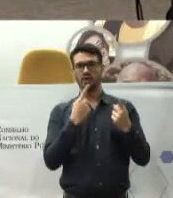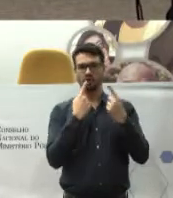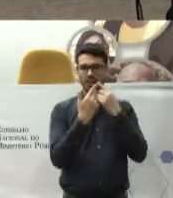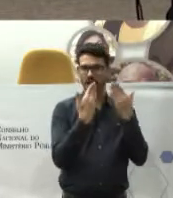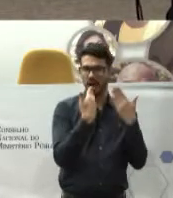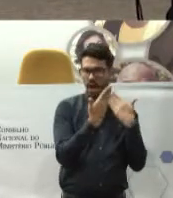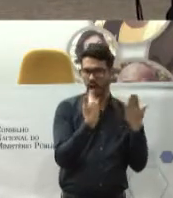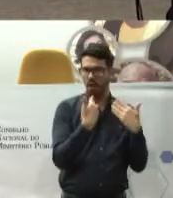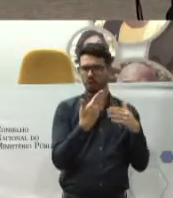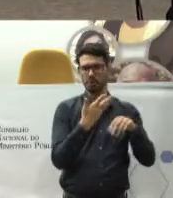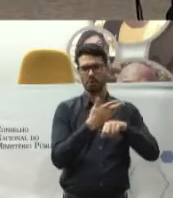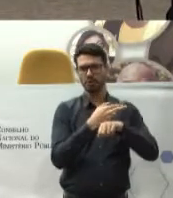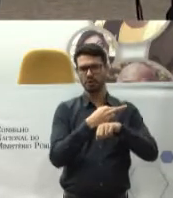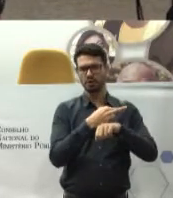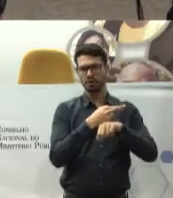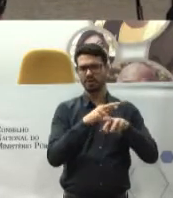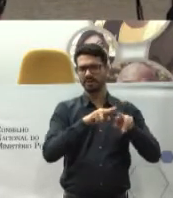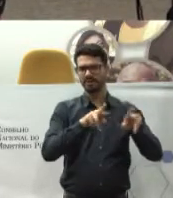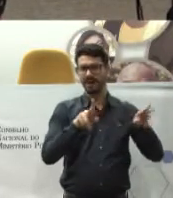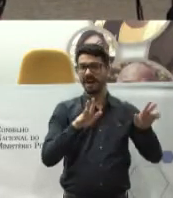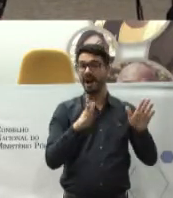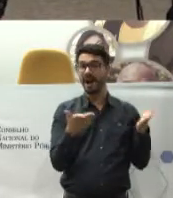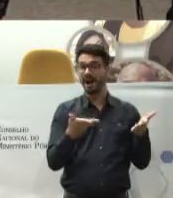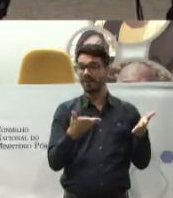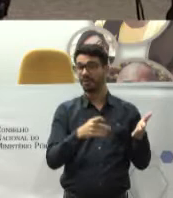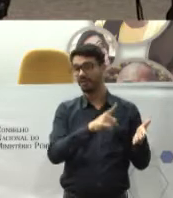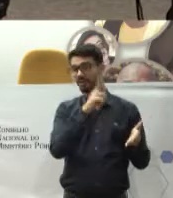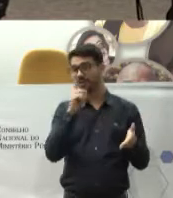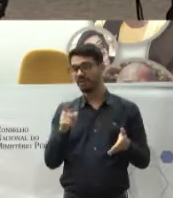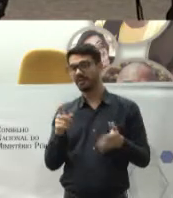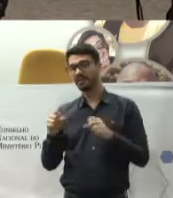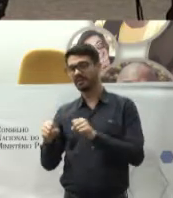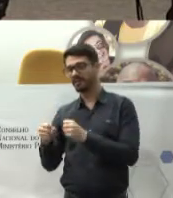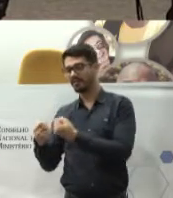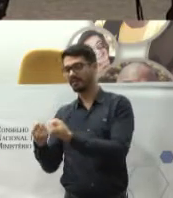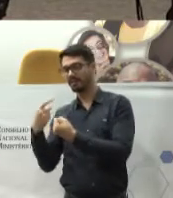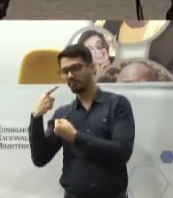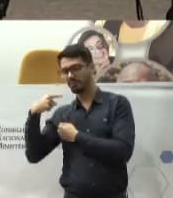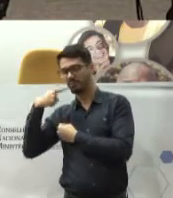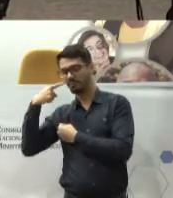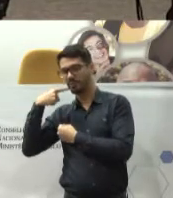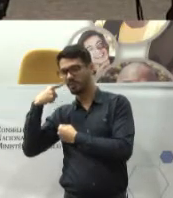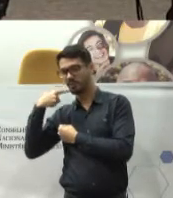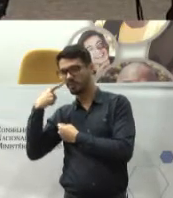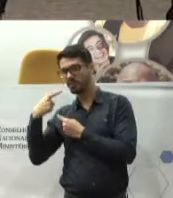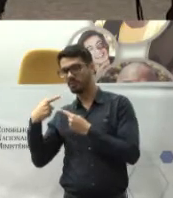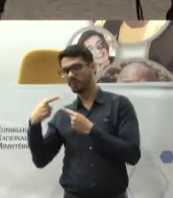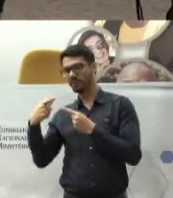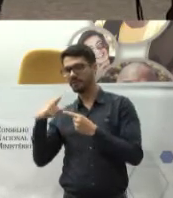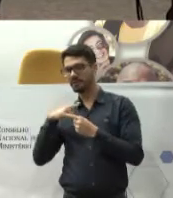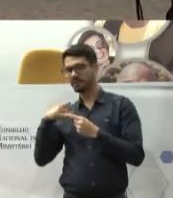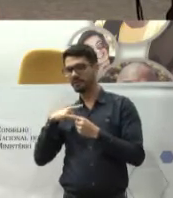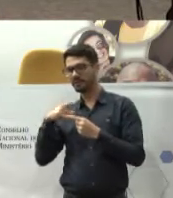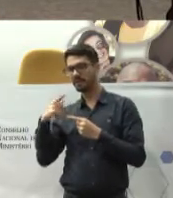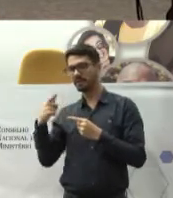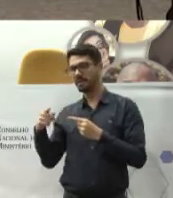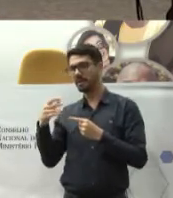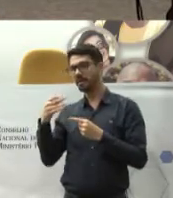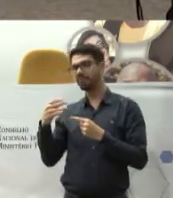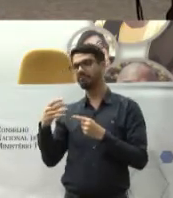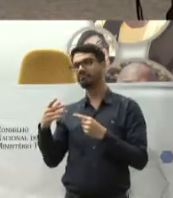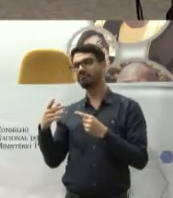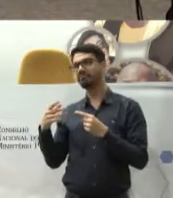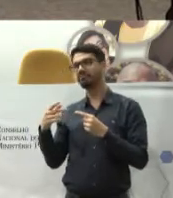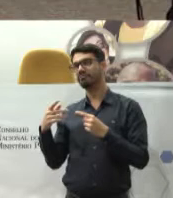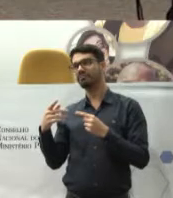peças técnicas. Já a Defensoria, inicialmente, até por conta do ponto de vista